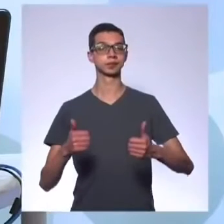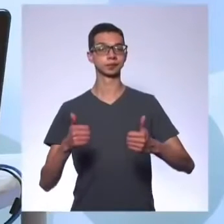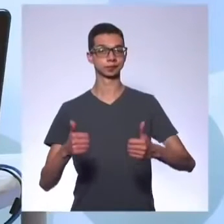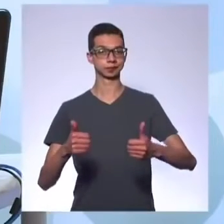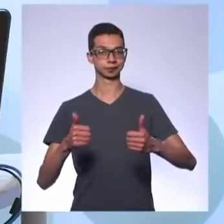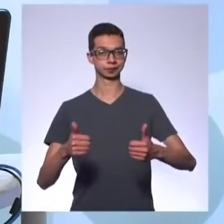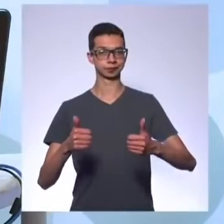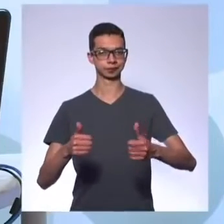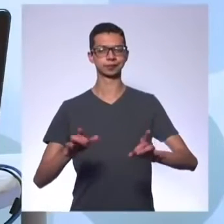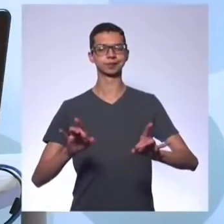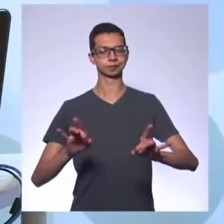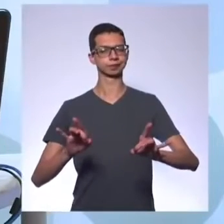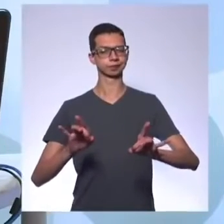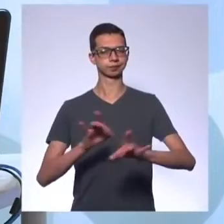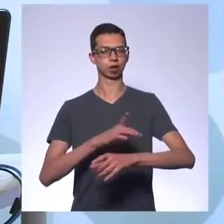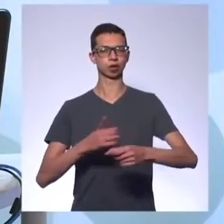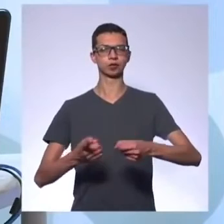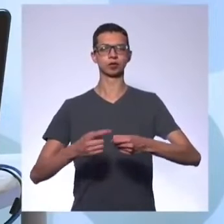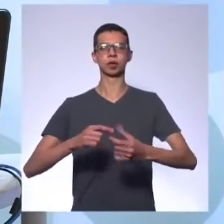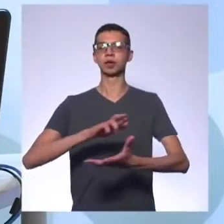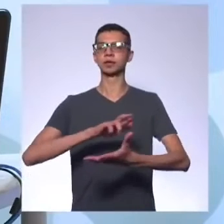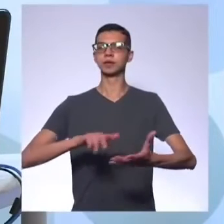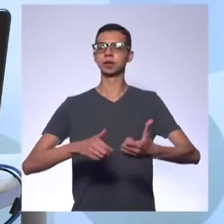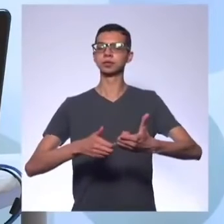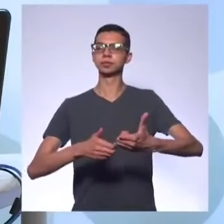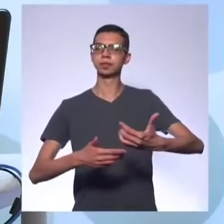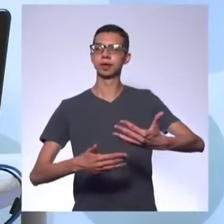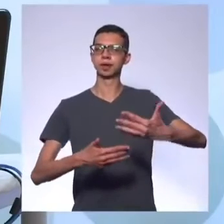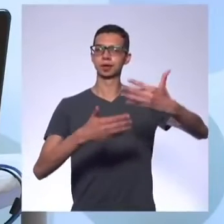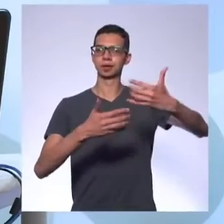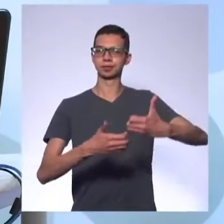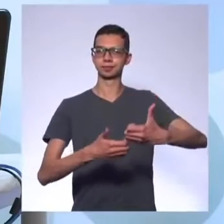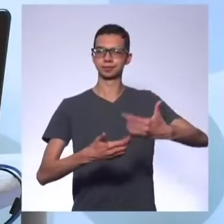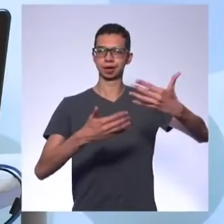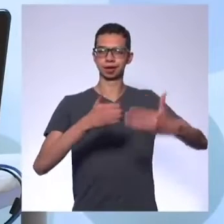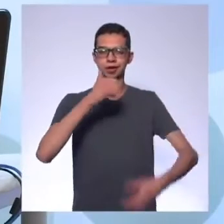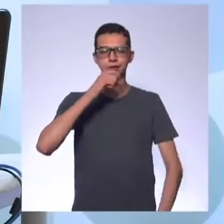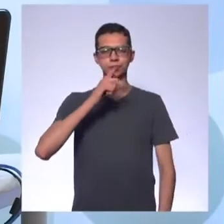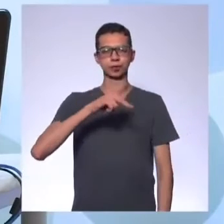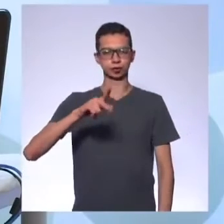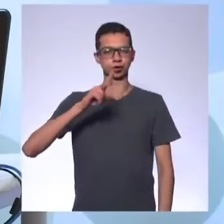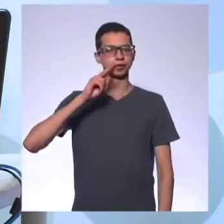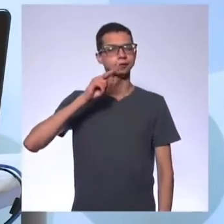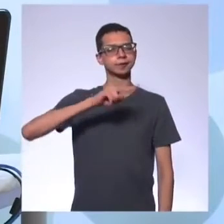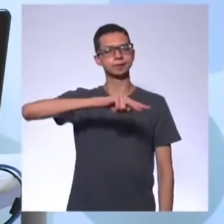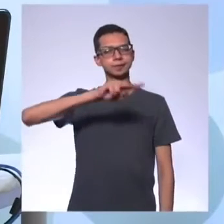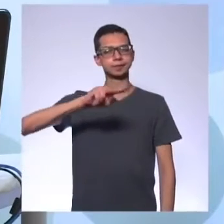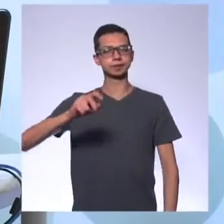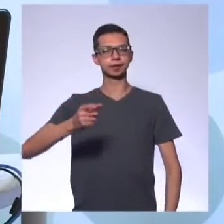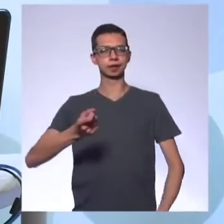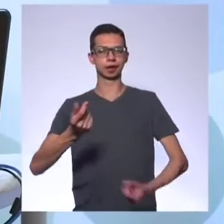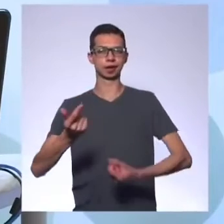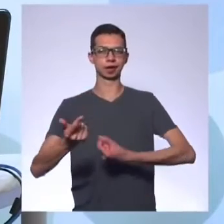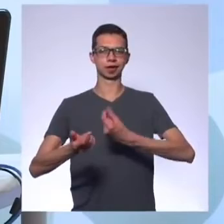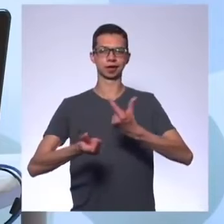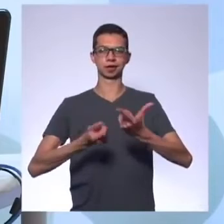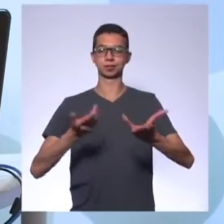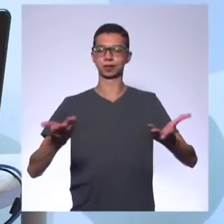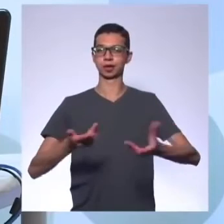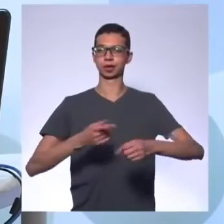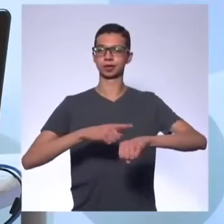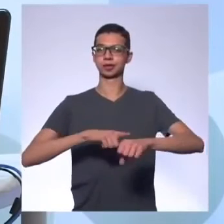de volta, tivemos várias contribuições e a professora Andréia vai fazer a leitura de algumas contribuições aqui desse momento de sondagem,